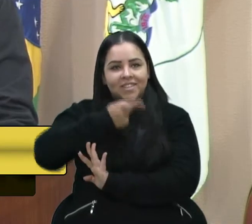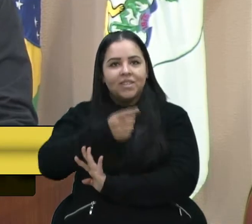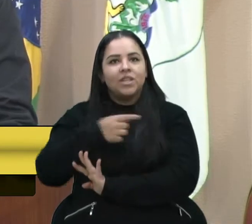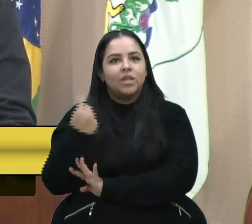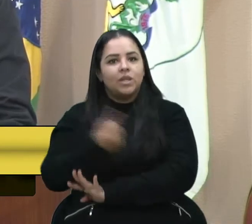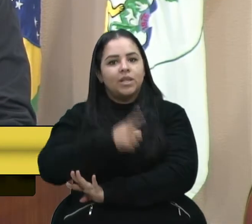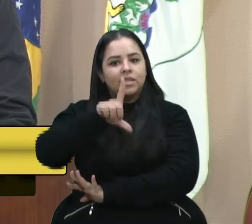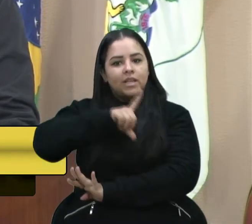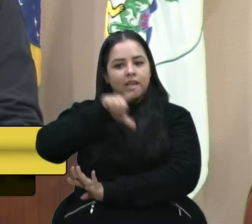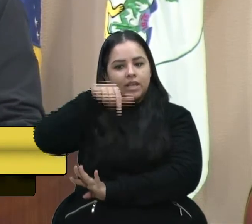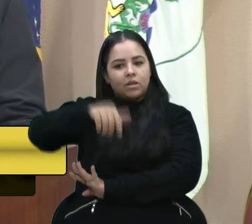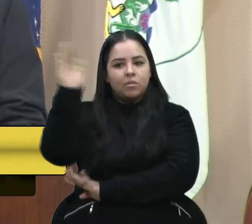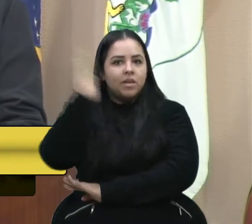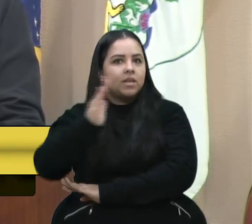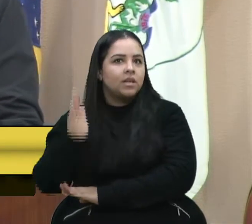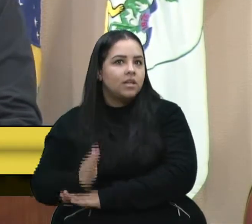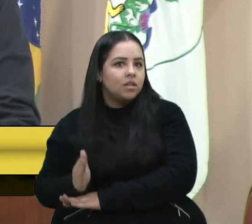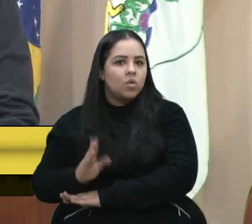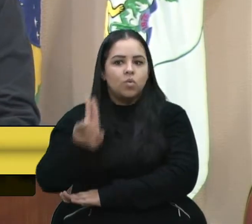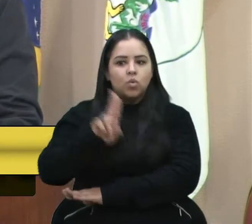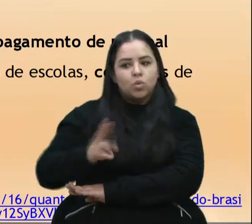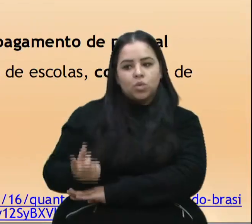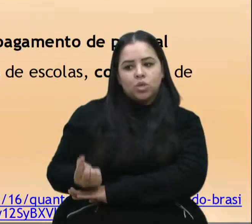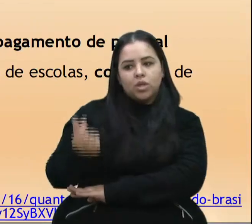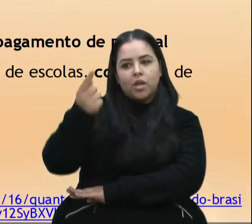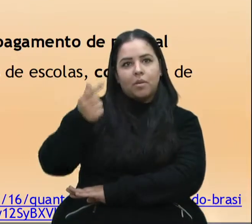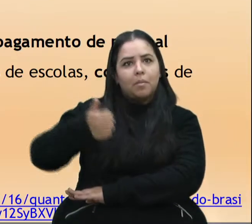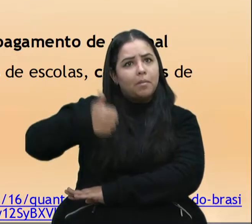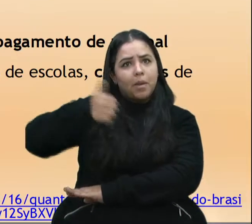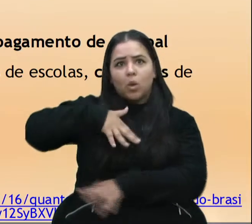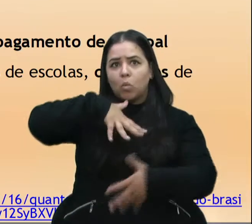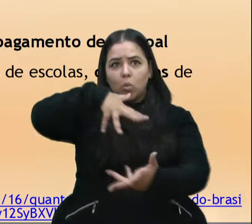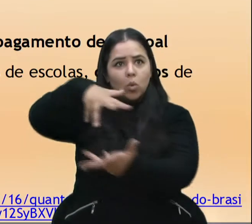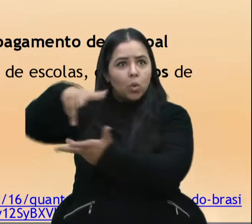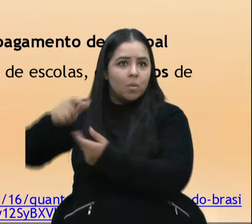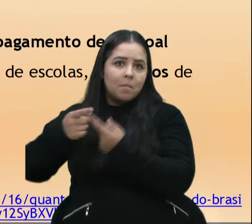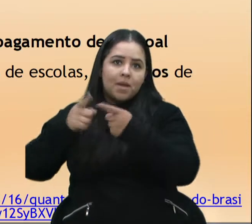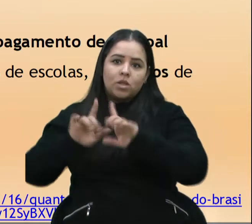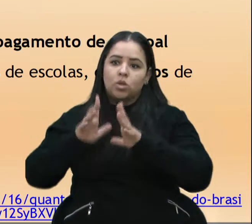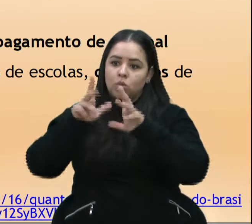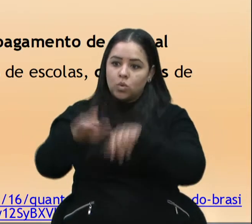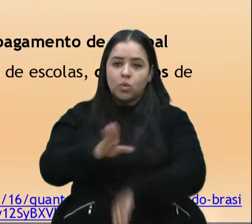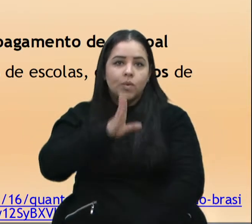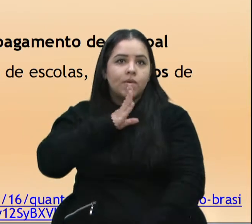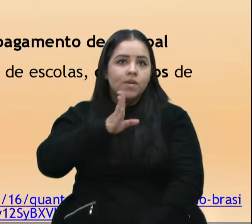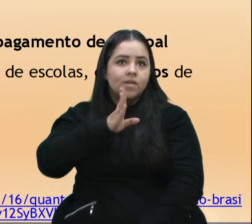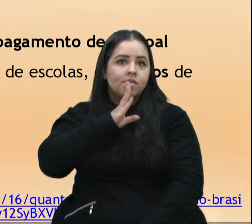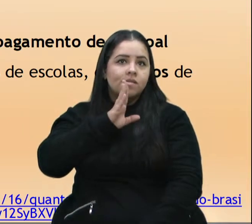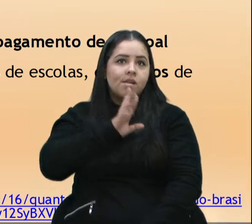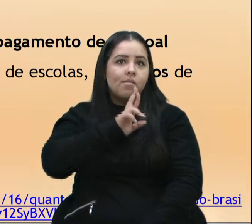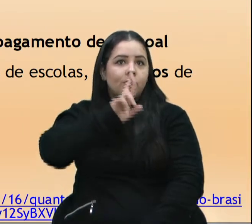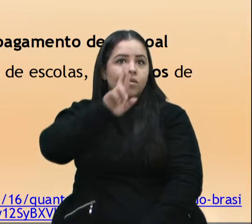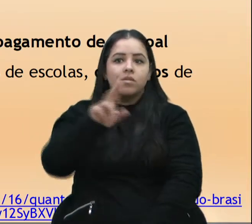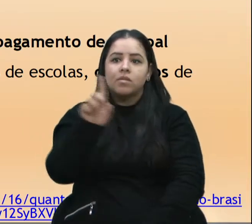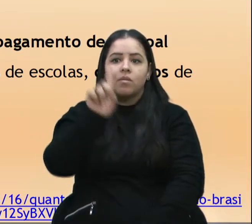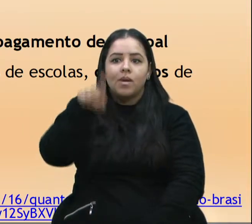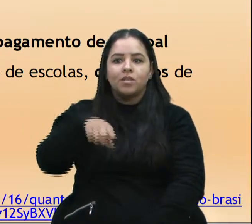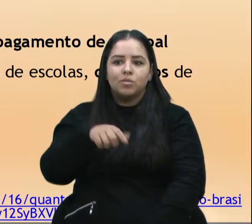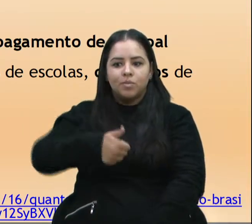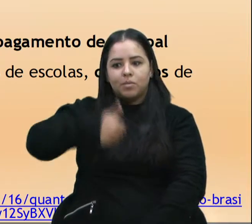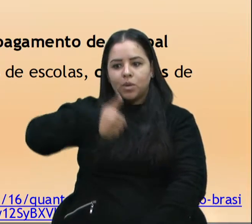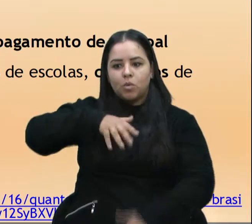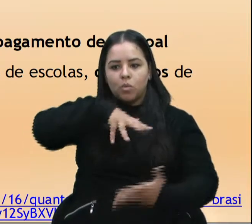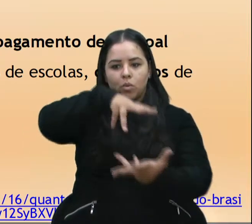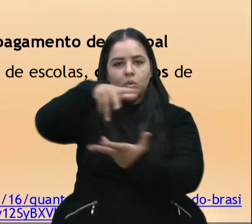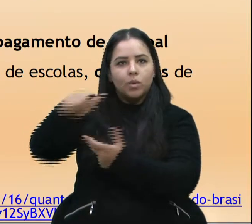Brasil gastos de primeiro mundo em educação, né? Mas como é de conhecimento de todos, os resultados não são de primeiro mundo, né? Uma pesquisa